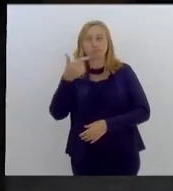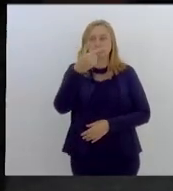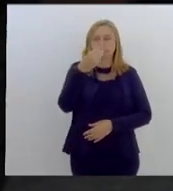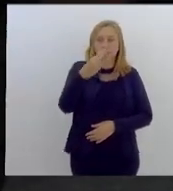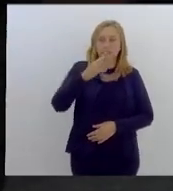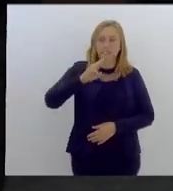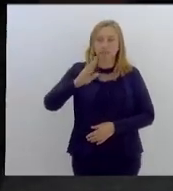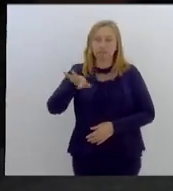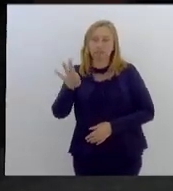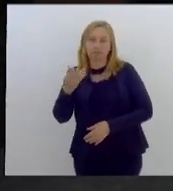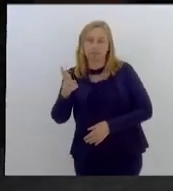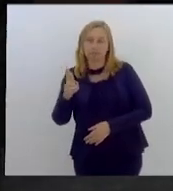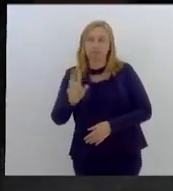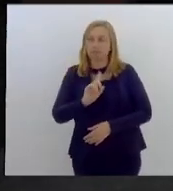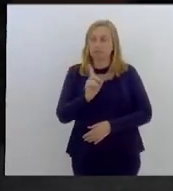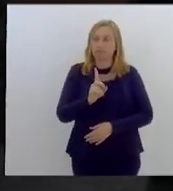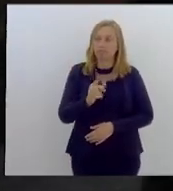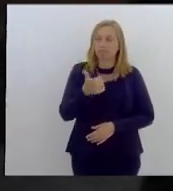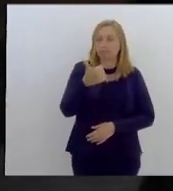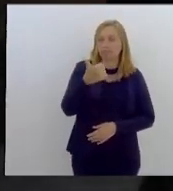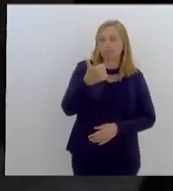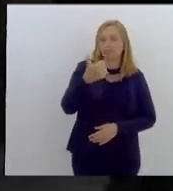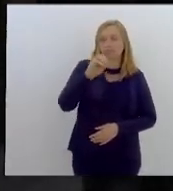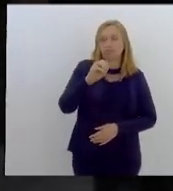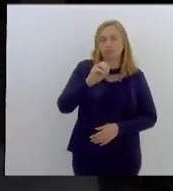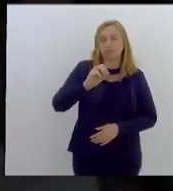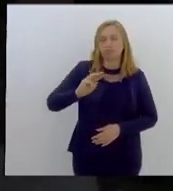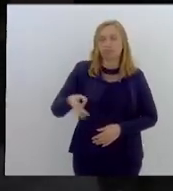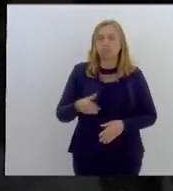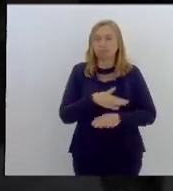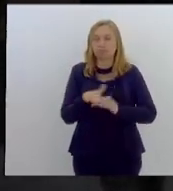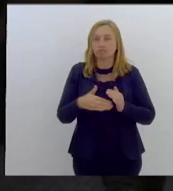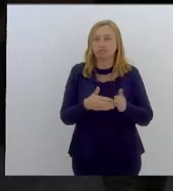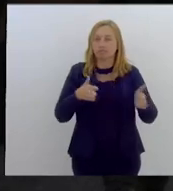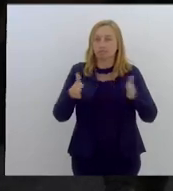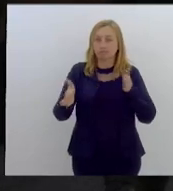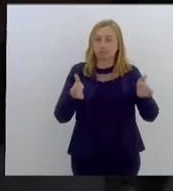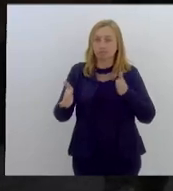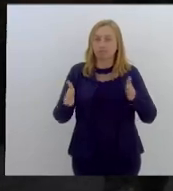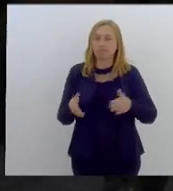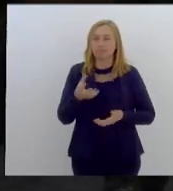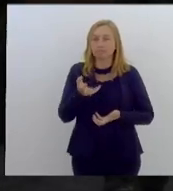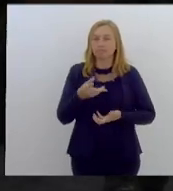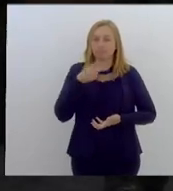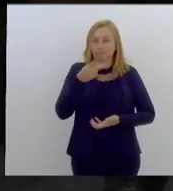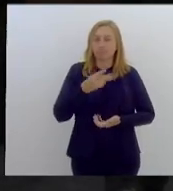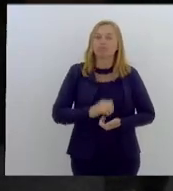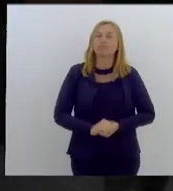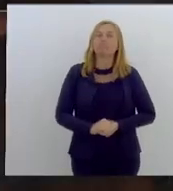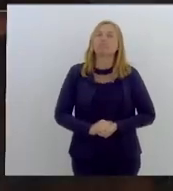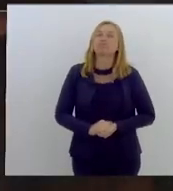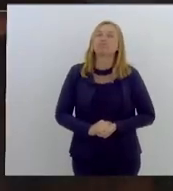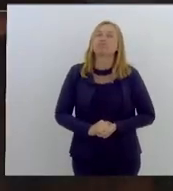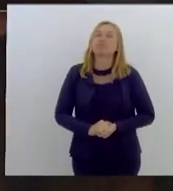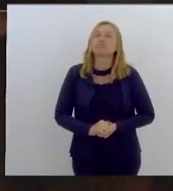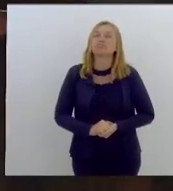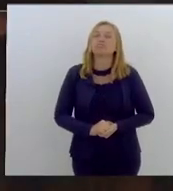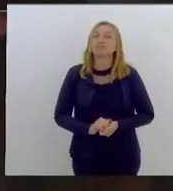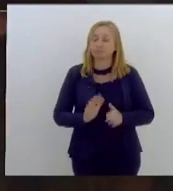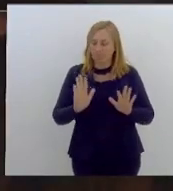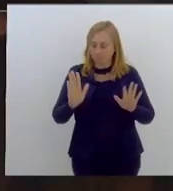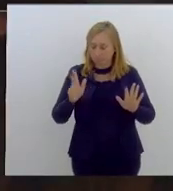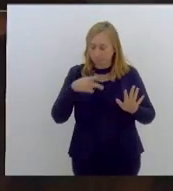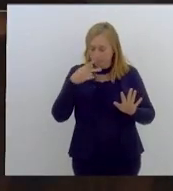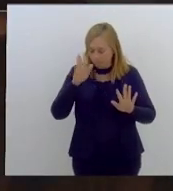de reais, e não os 10 bilhões de todo esse período. Só deixa, isso eu queria falar. Deixa eu dar uma